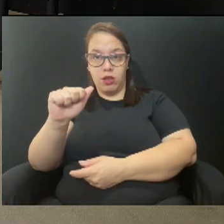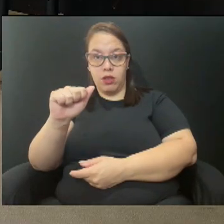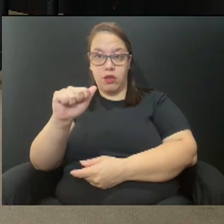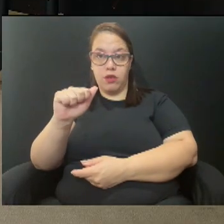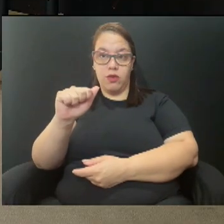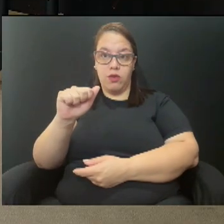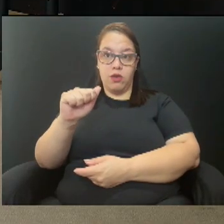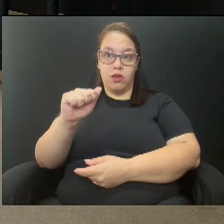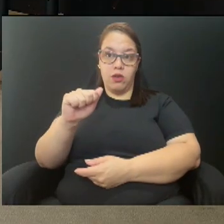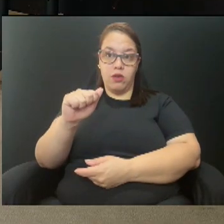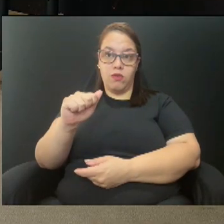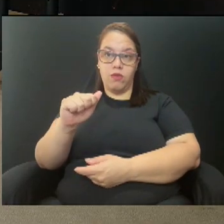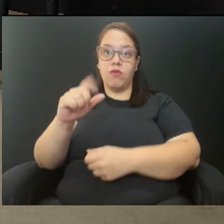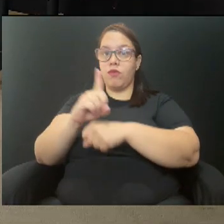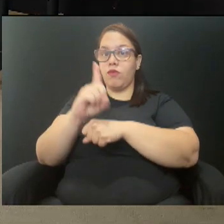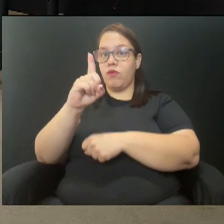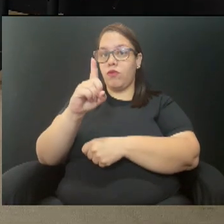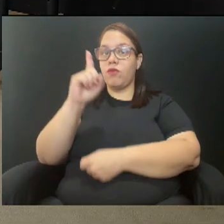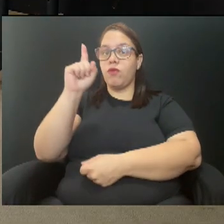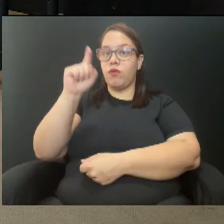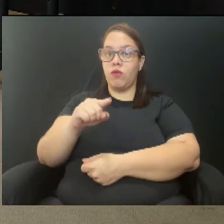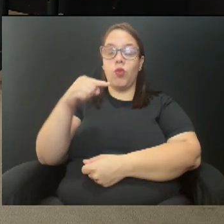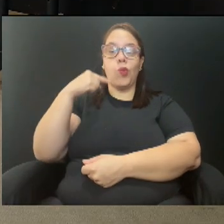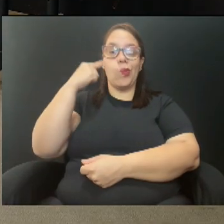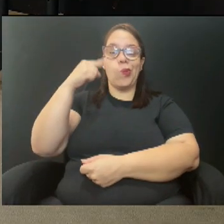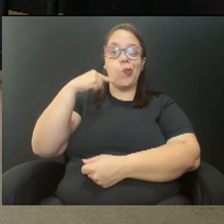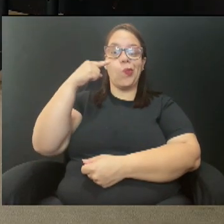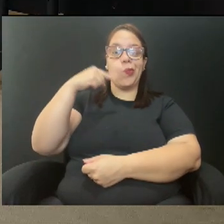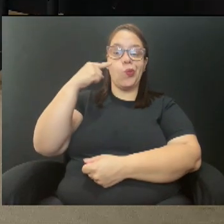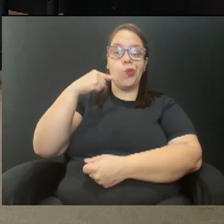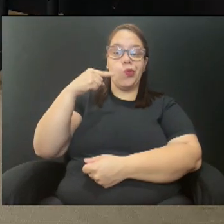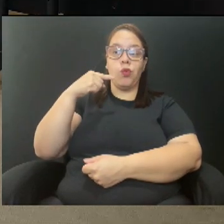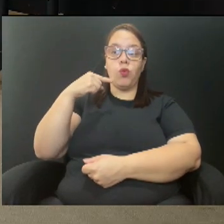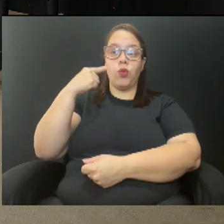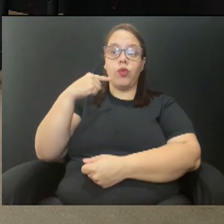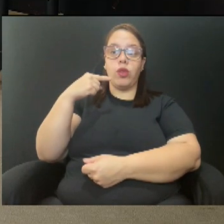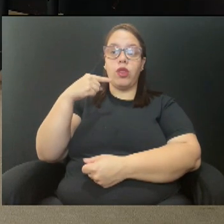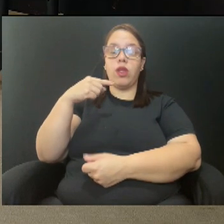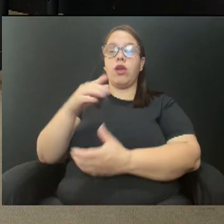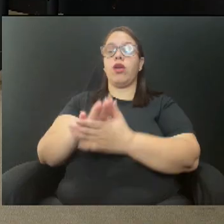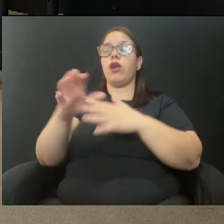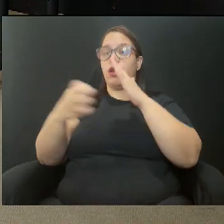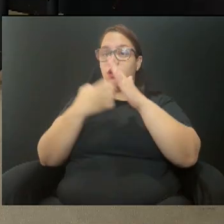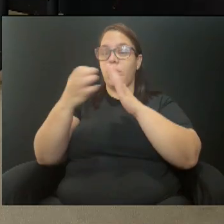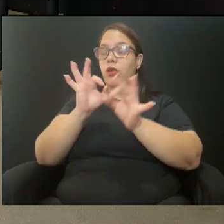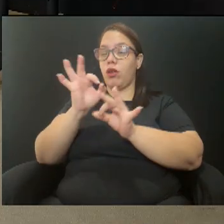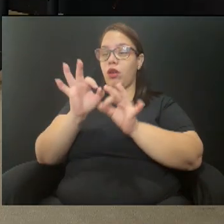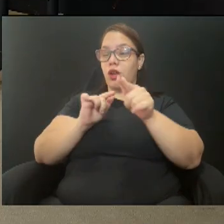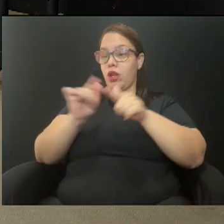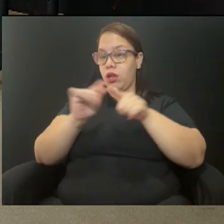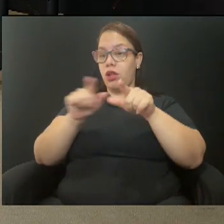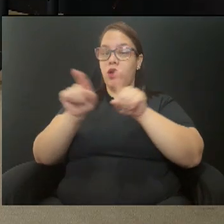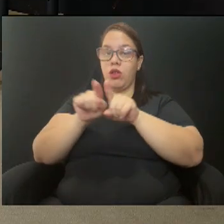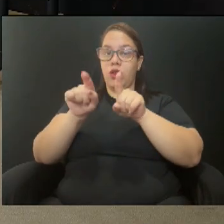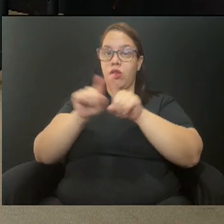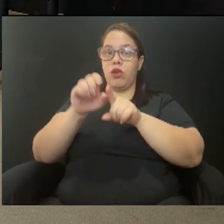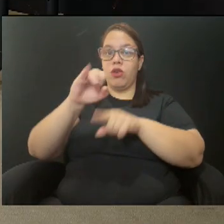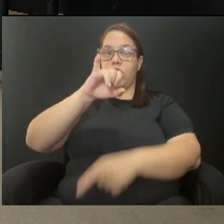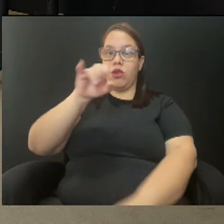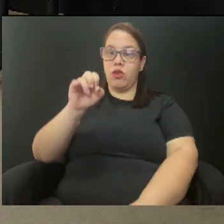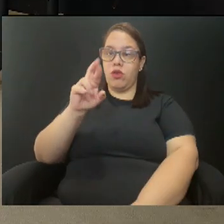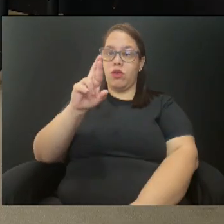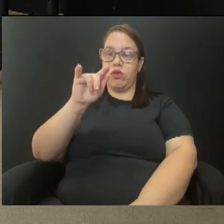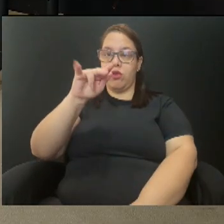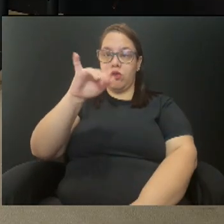doutora Cláudia, que é advogada empresarial e trabalhista, e também Jordi Rocha Meirelles, que é